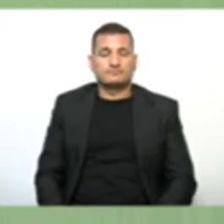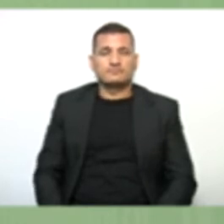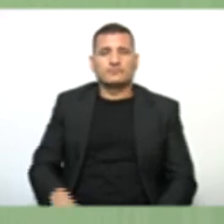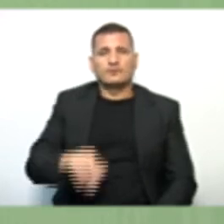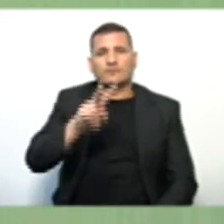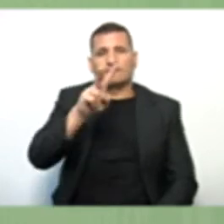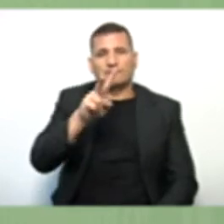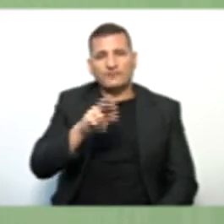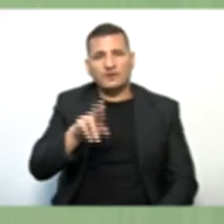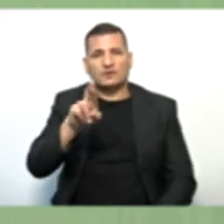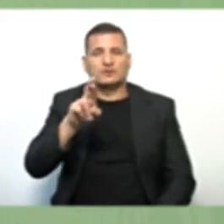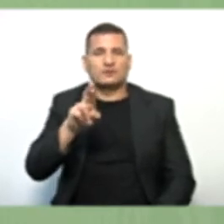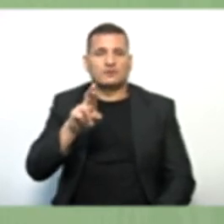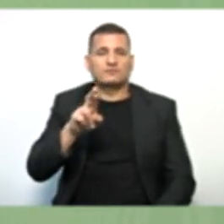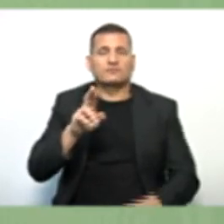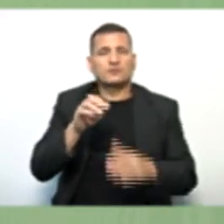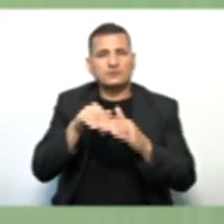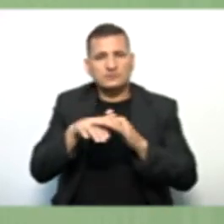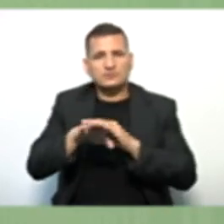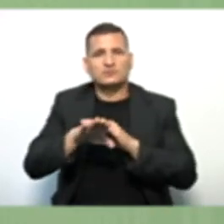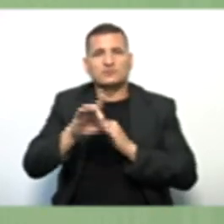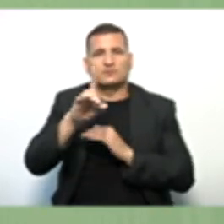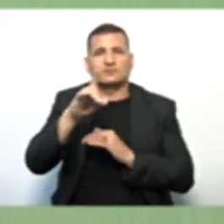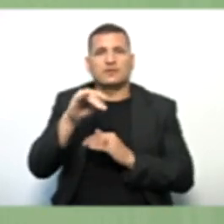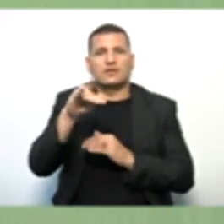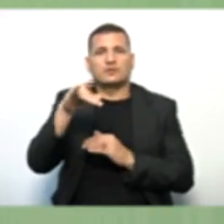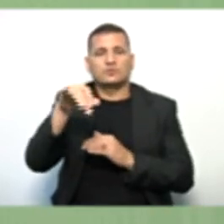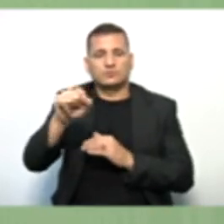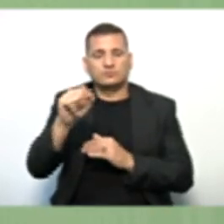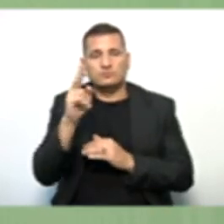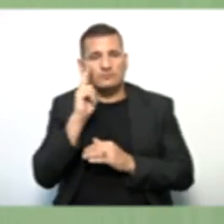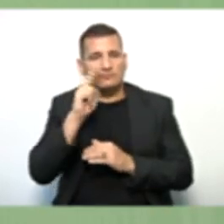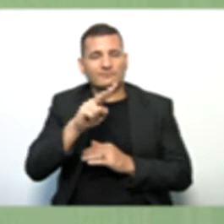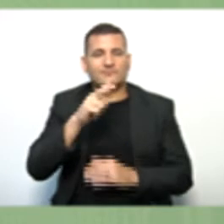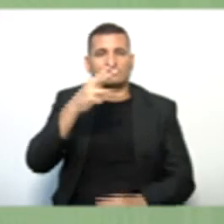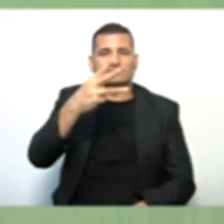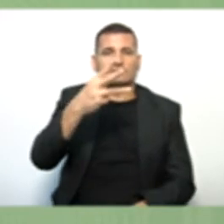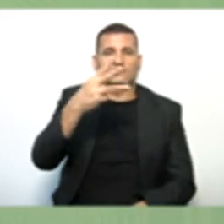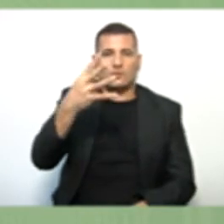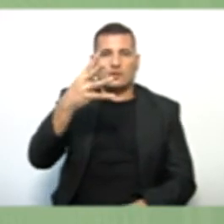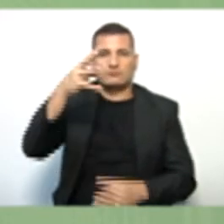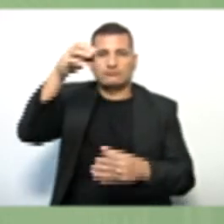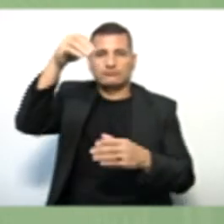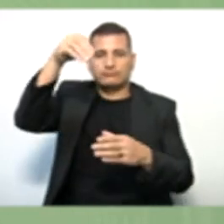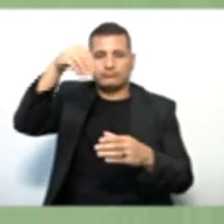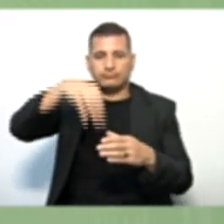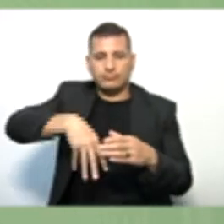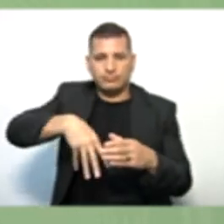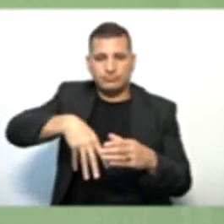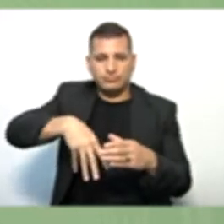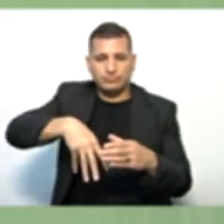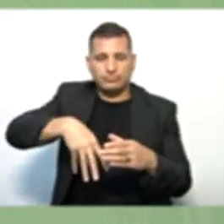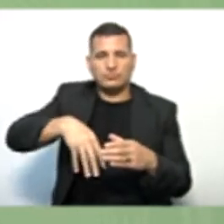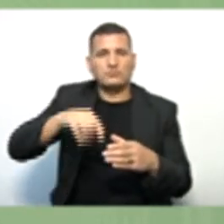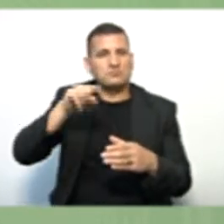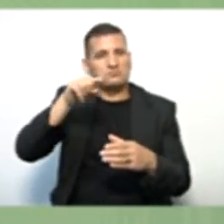Variáveis e entrada de dados. Aqui quando eu falo de tipo inteiro, olha ali meu 34 indo para a caixinha, tá? É inteiro,